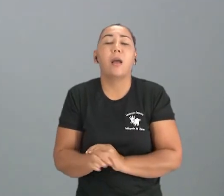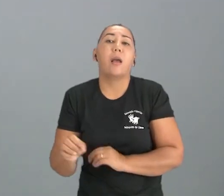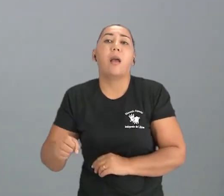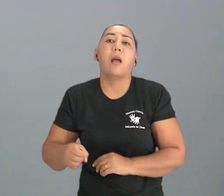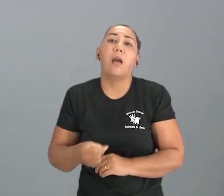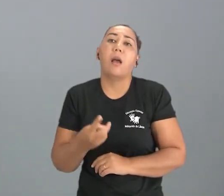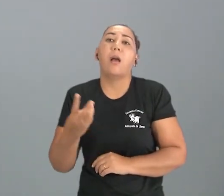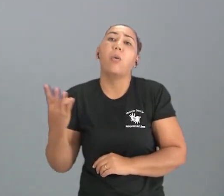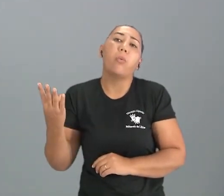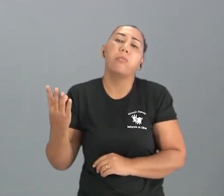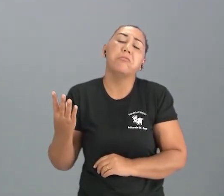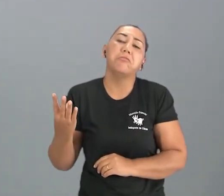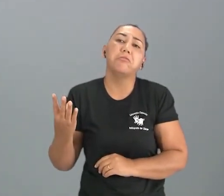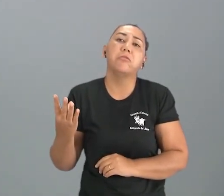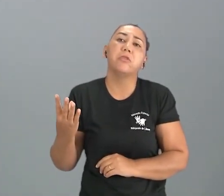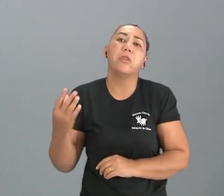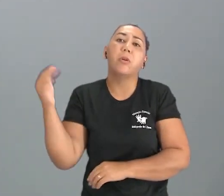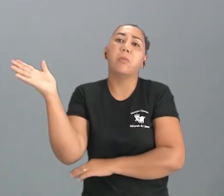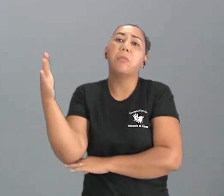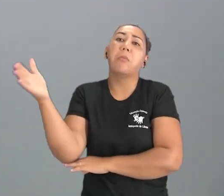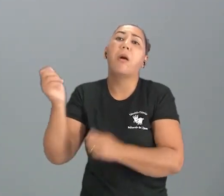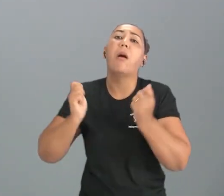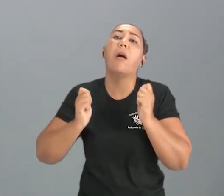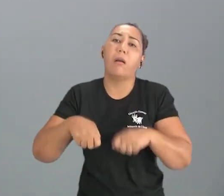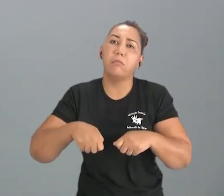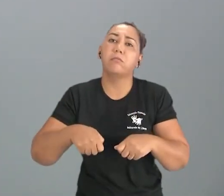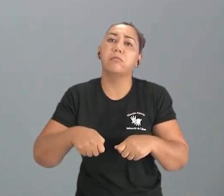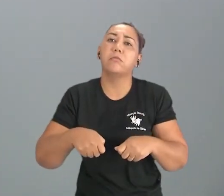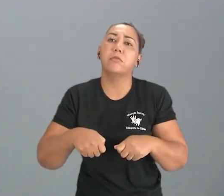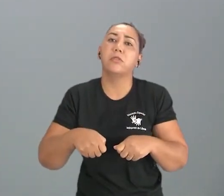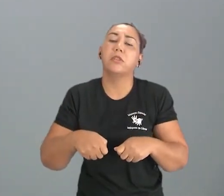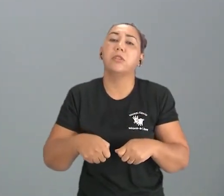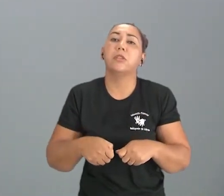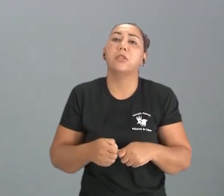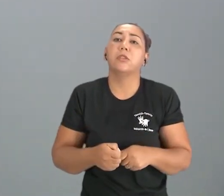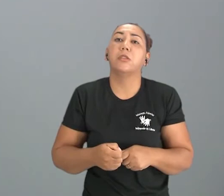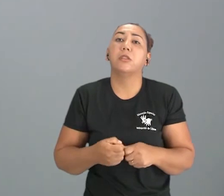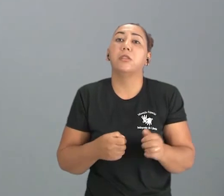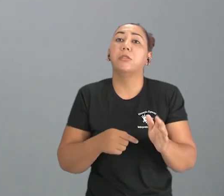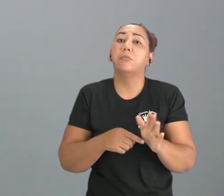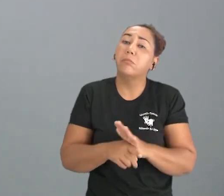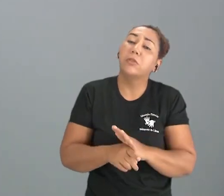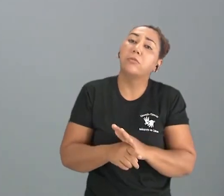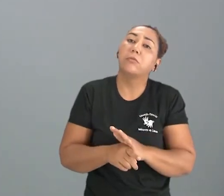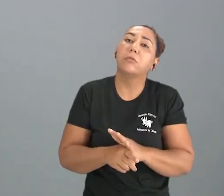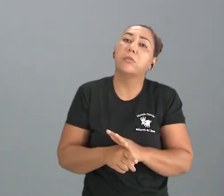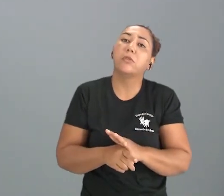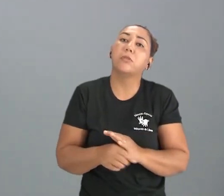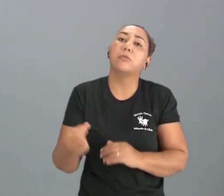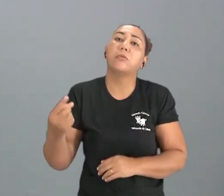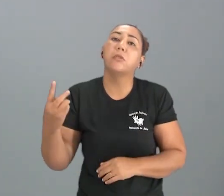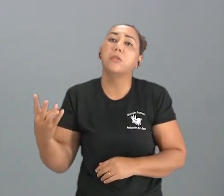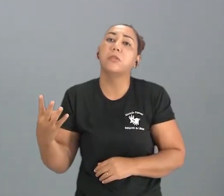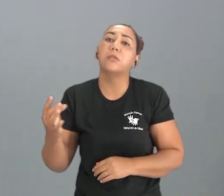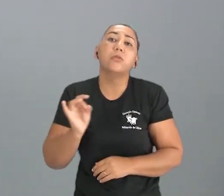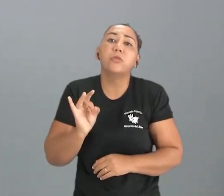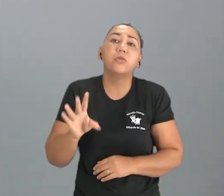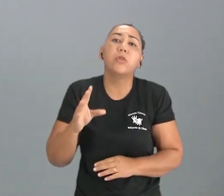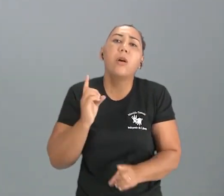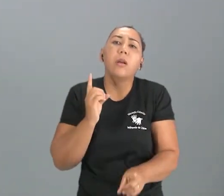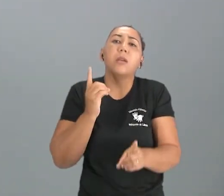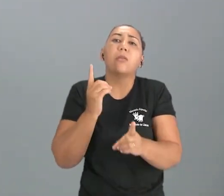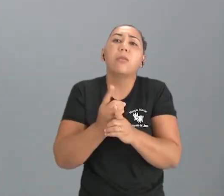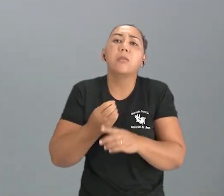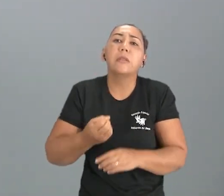né, as possíveis bandeiras que nós podemos formar. Como ele pergunta apenas quantas são, basta você encontrar